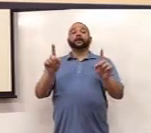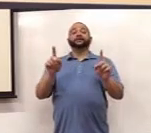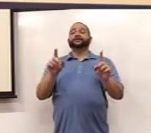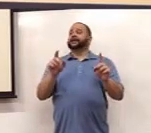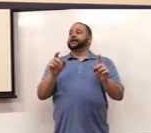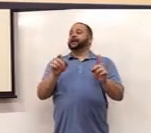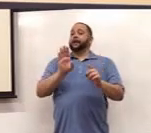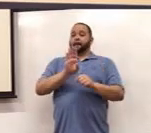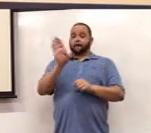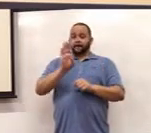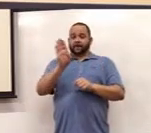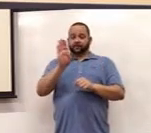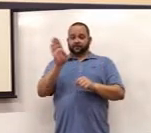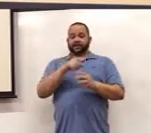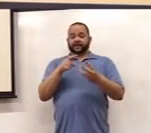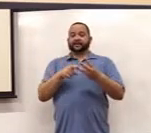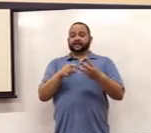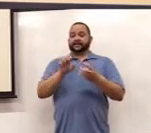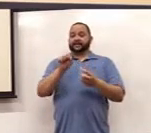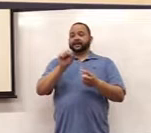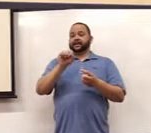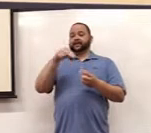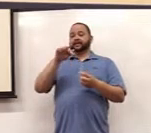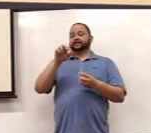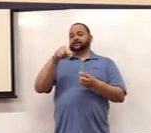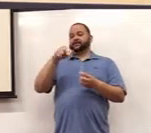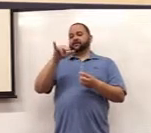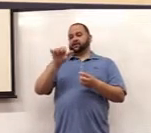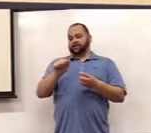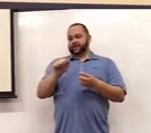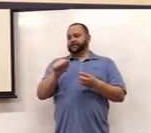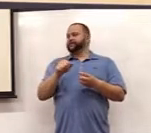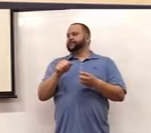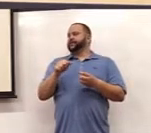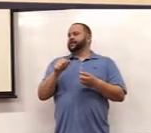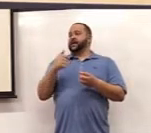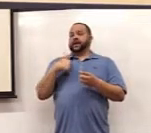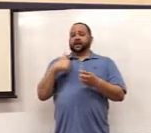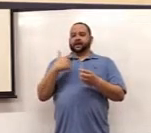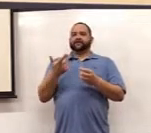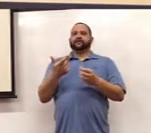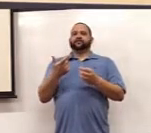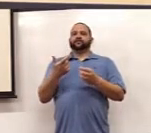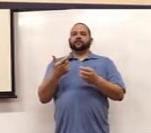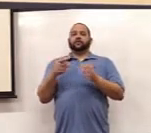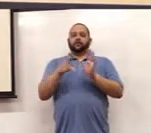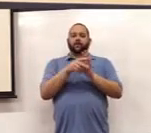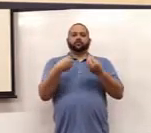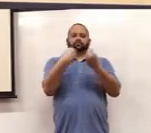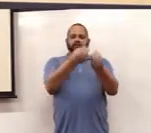Beethoven compôs na terceira sinfonia, que chama A Heroica. E aí, quando ele compôs a terceira sinfonia, ele dedicou ao